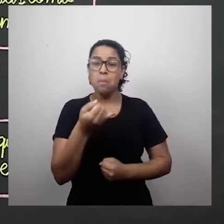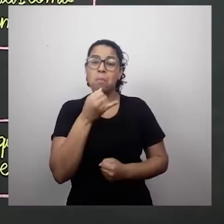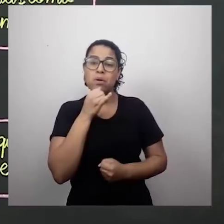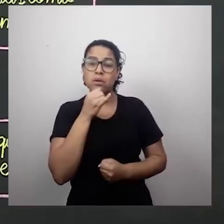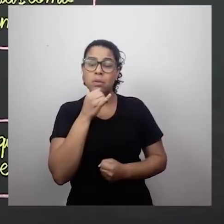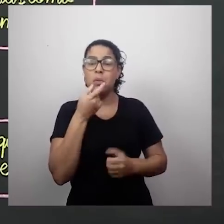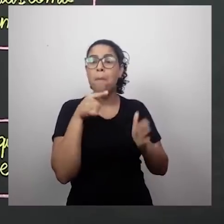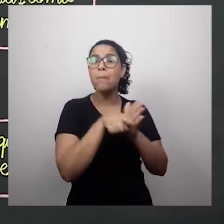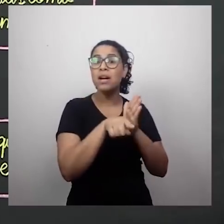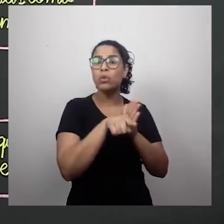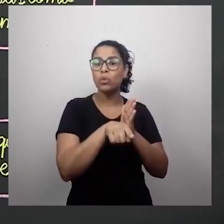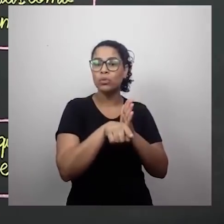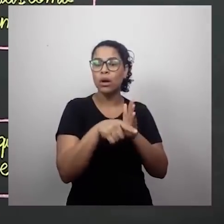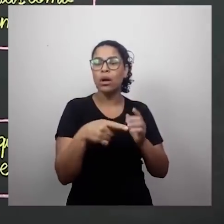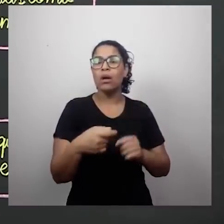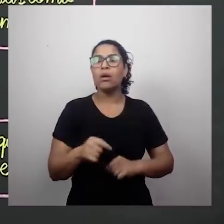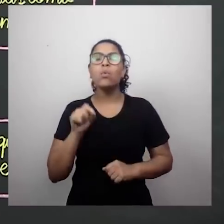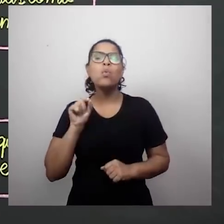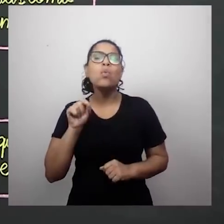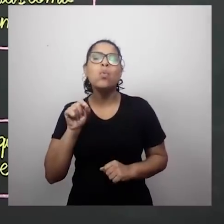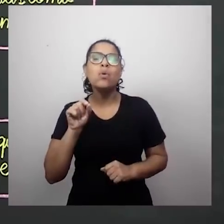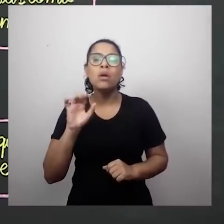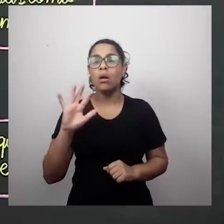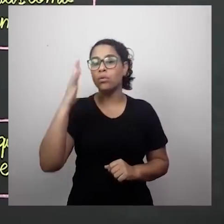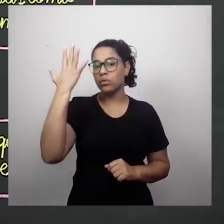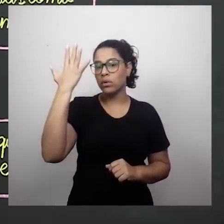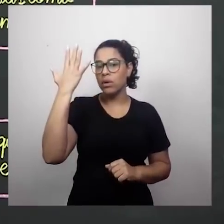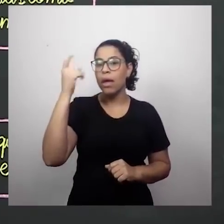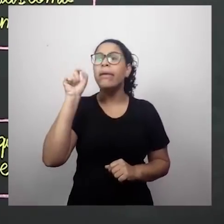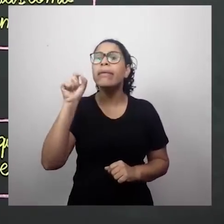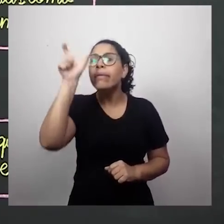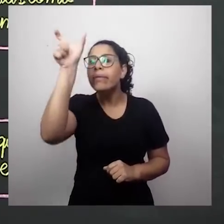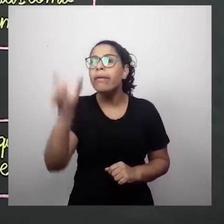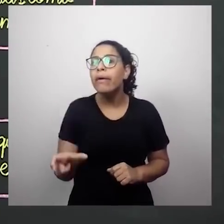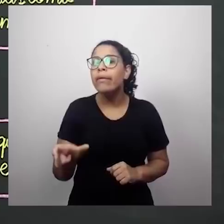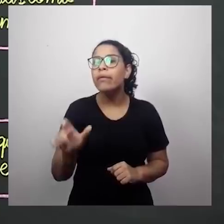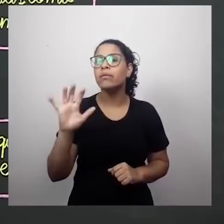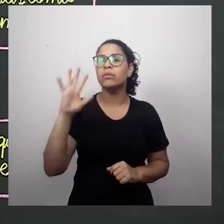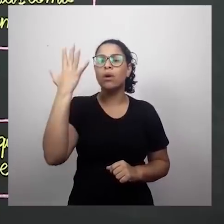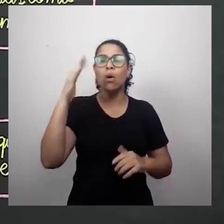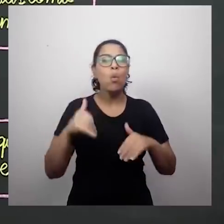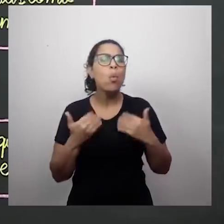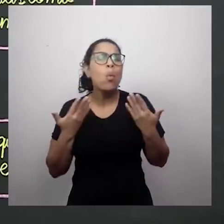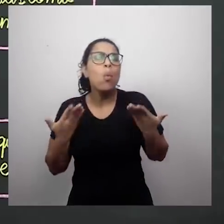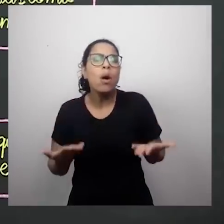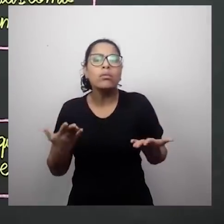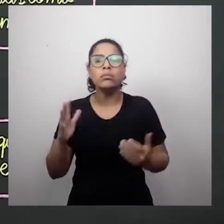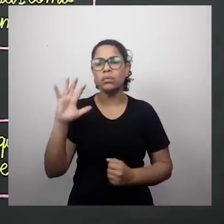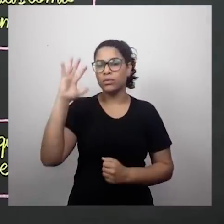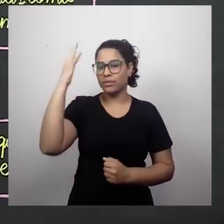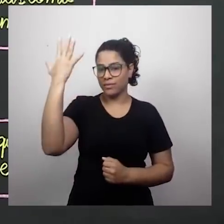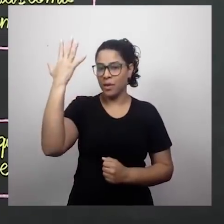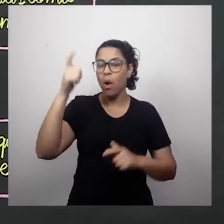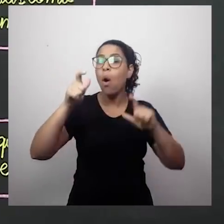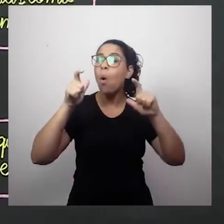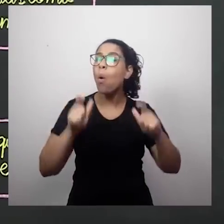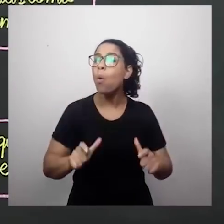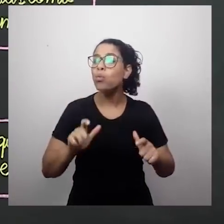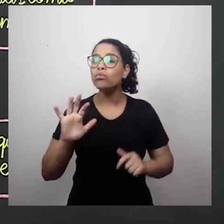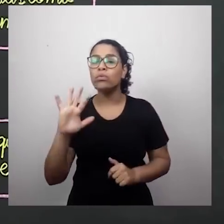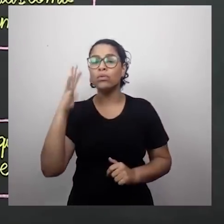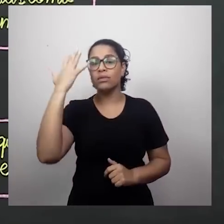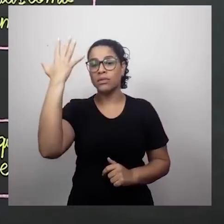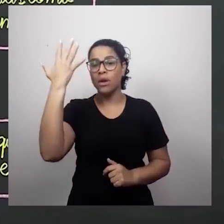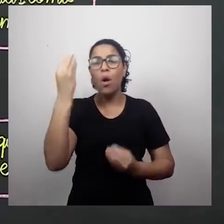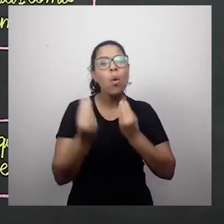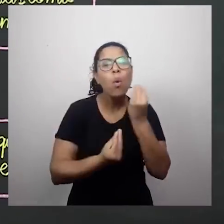um esquema do o que aconteceu, com quem aconteceu, quando aconteceu, onde